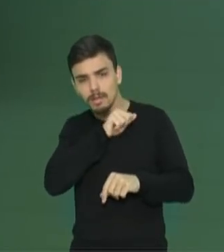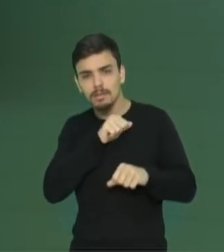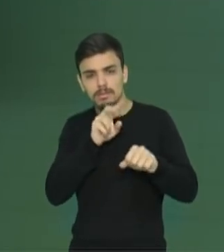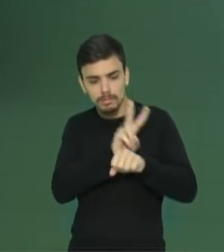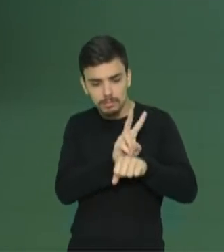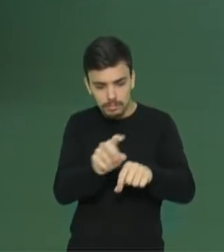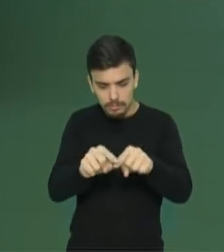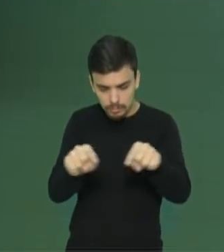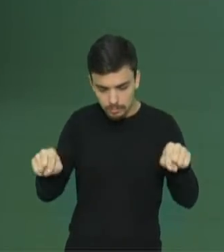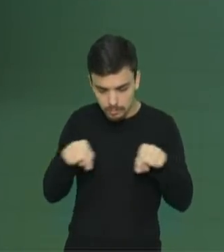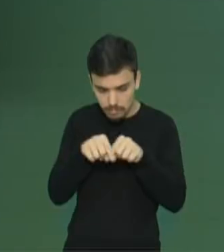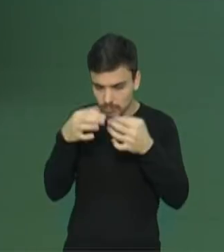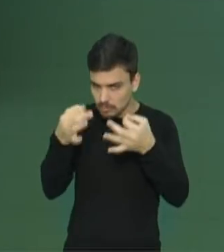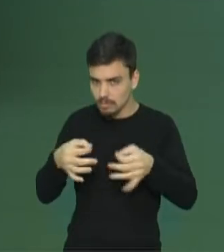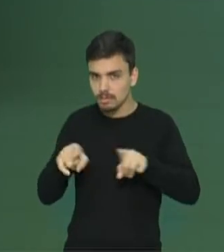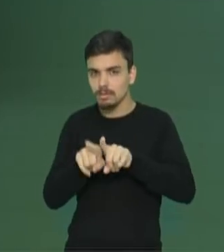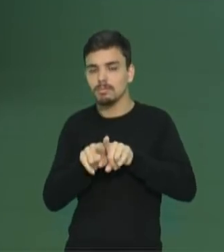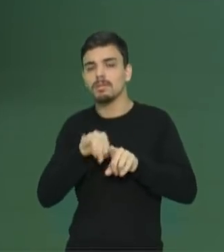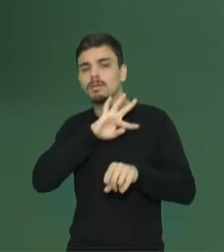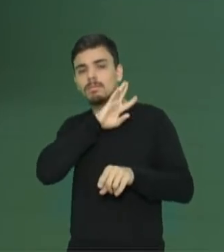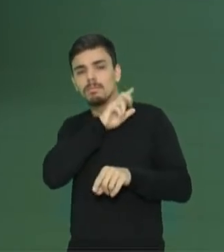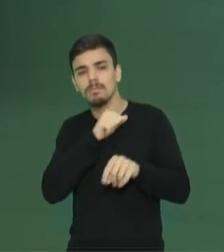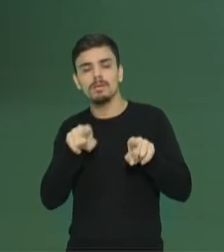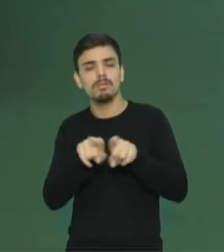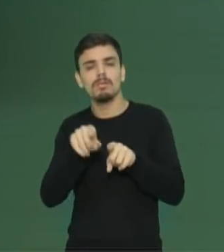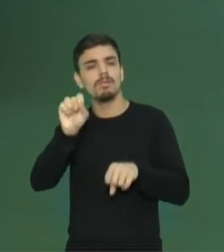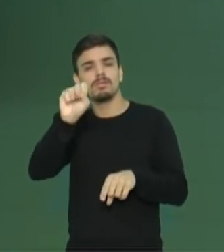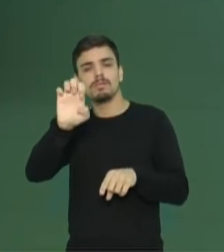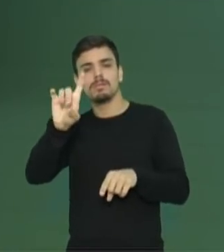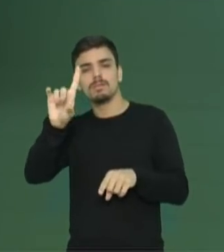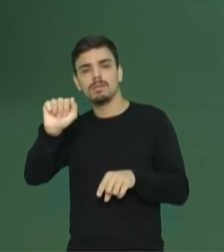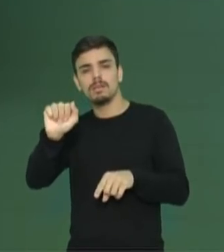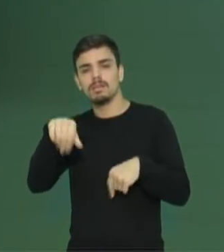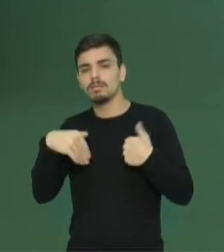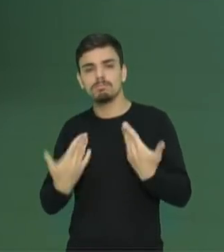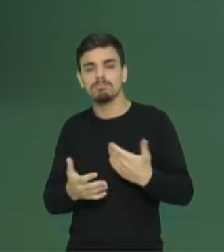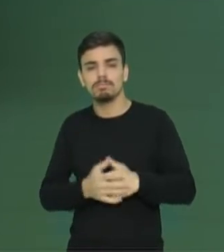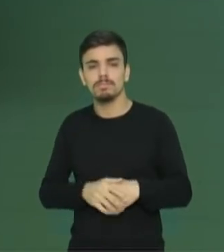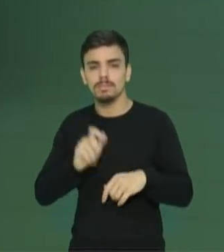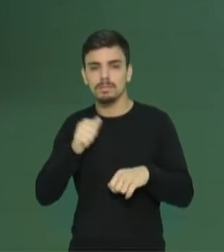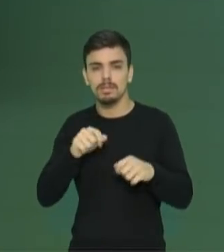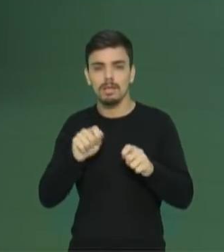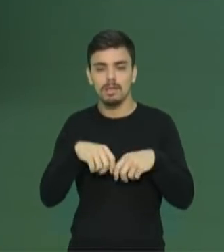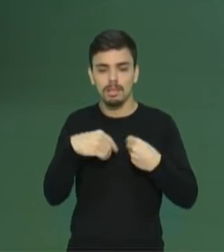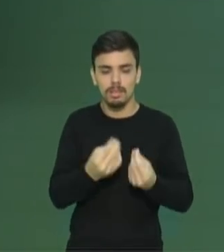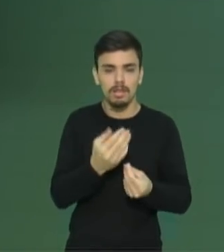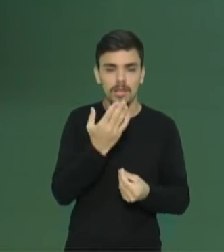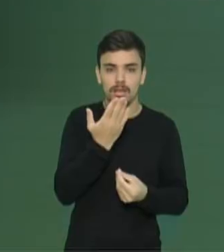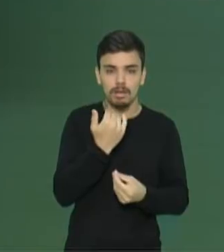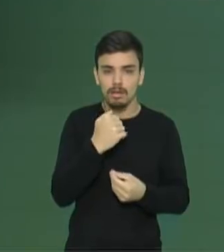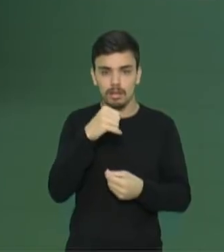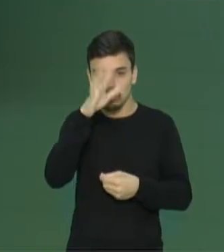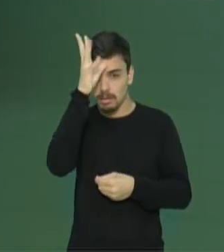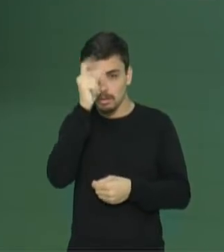etc. Pessoal que tem bicho da seda. O que é feito com aquele bichinho da seda? Ah, dá pra galinha e depois você não come a galinha?